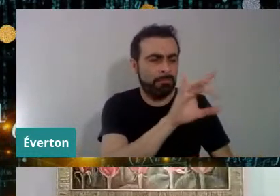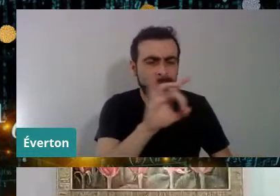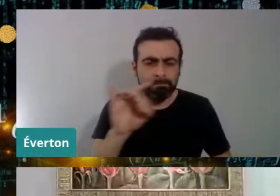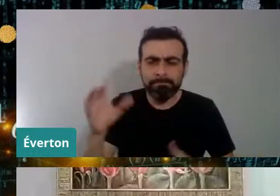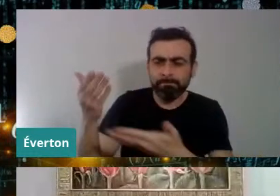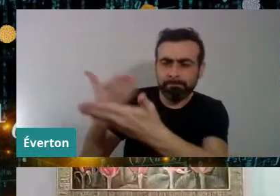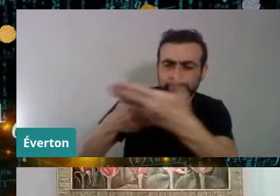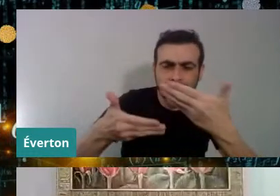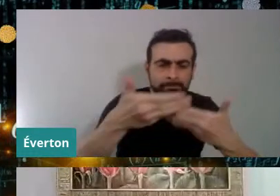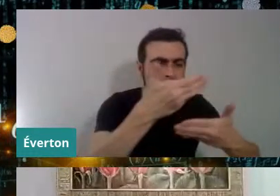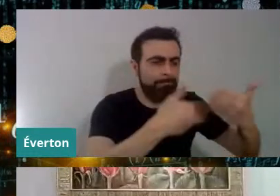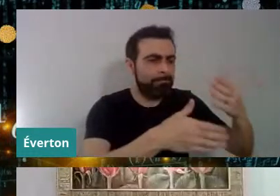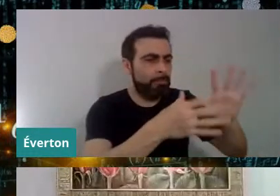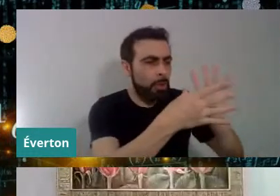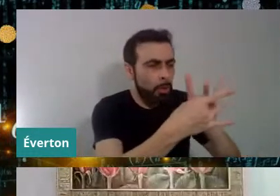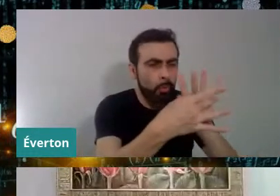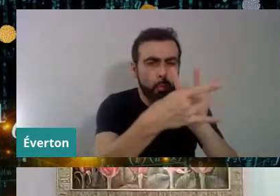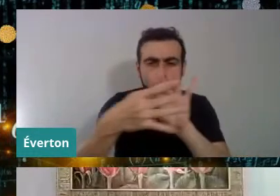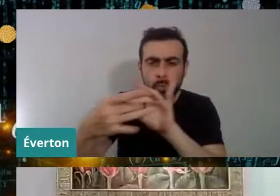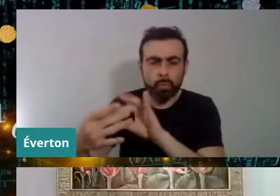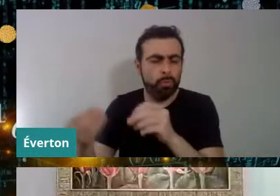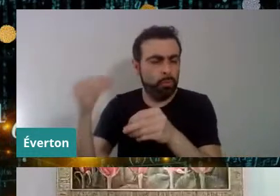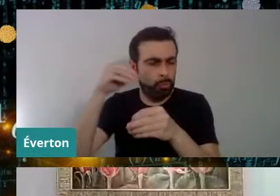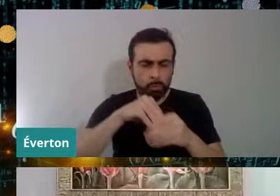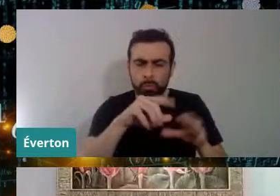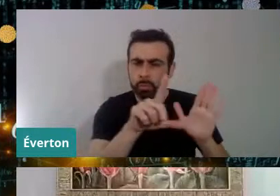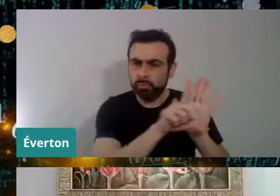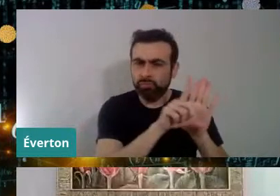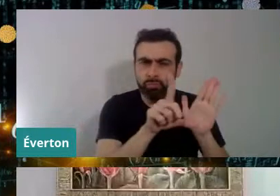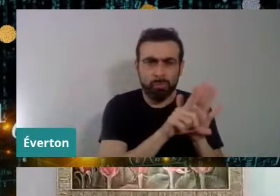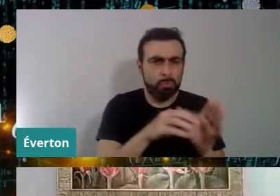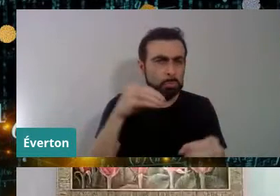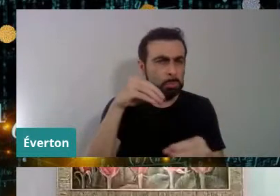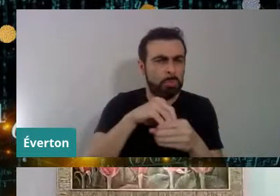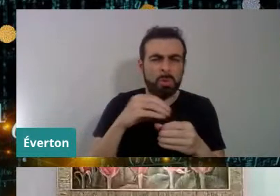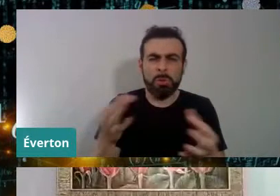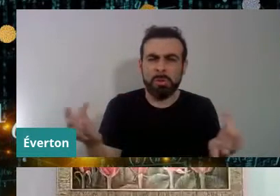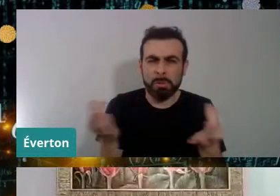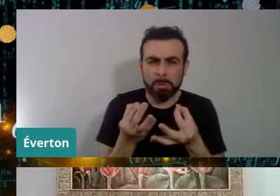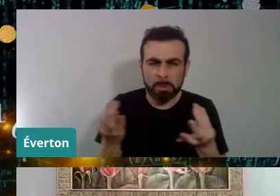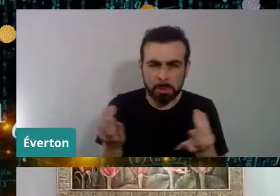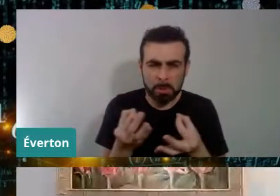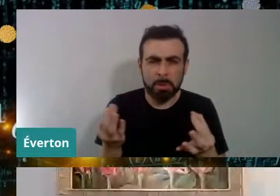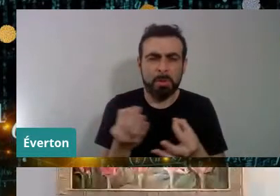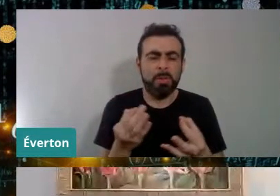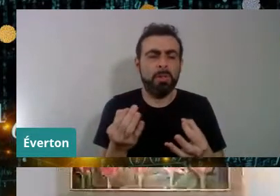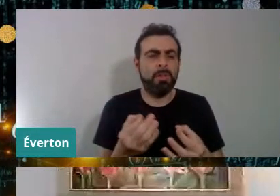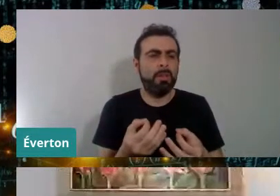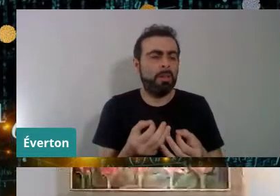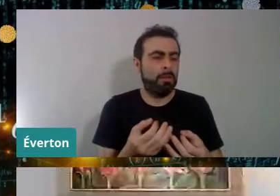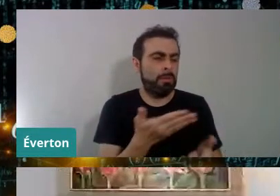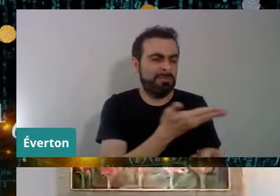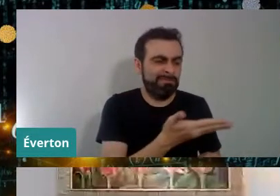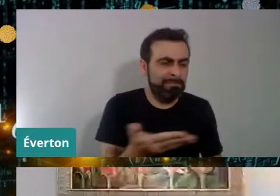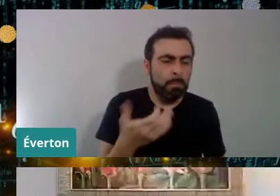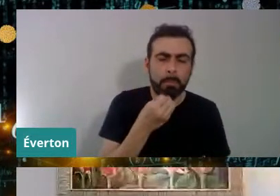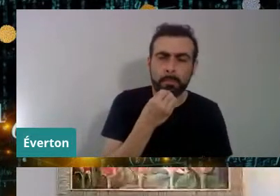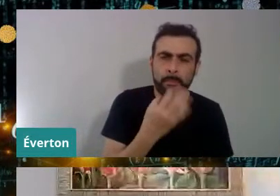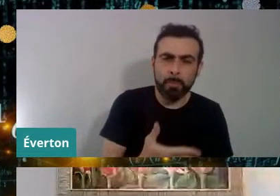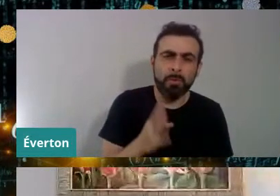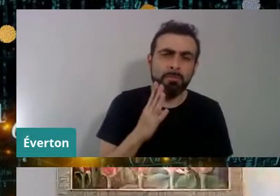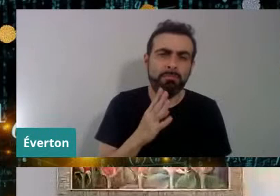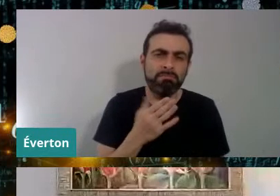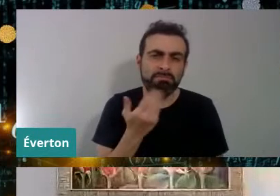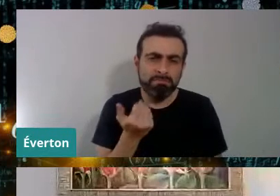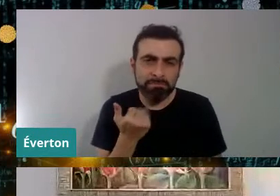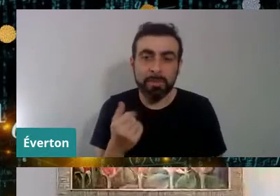a gente fazia tudo dentro da lei, tudo certinho, e resolvia tudo com muita facilidade, né? Então, o colegiado nosso, todo professor que era de